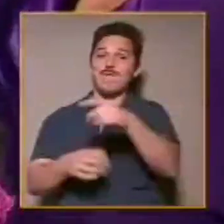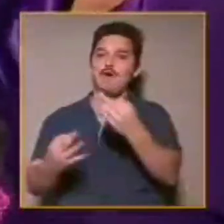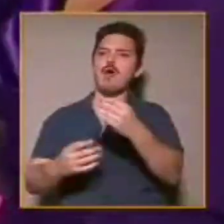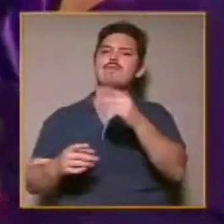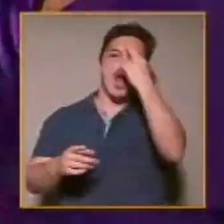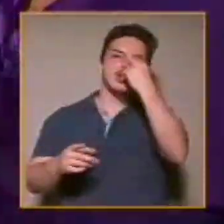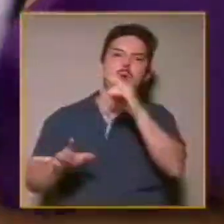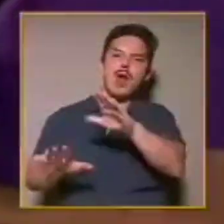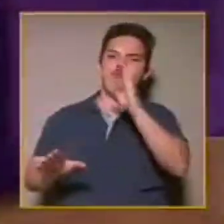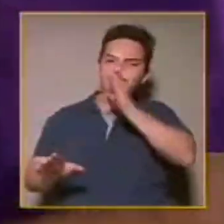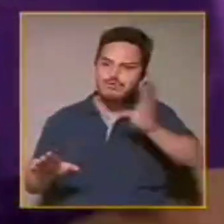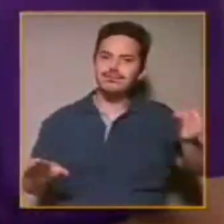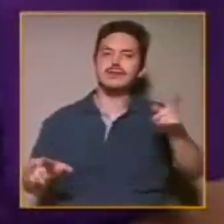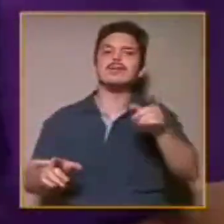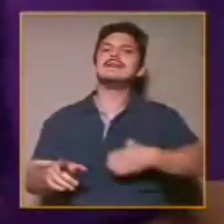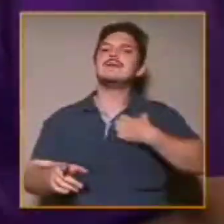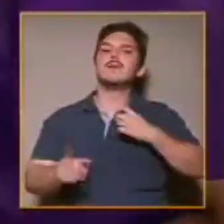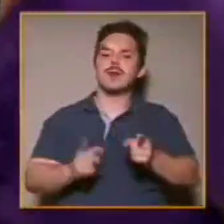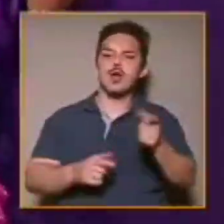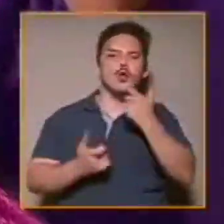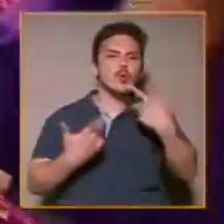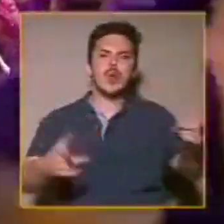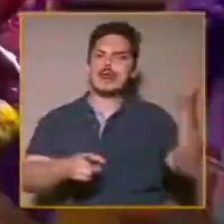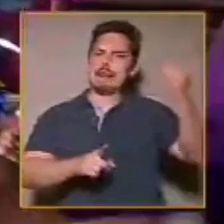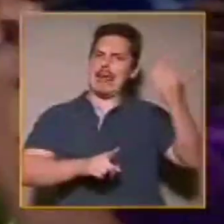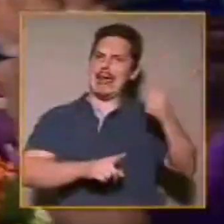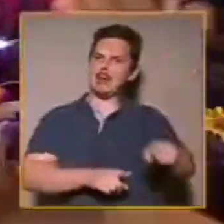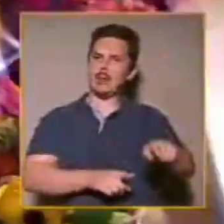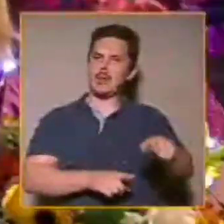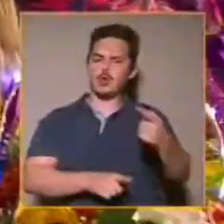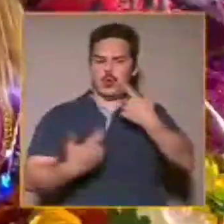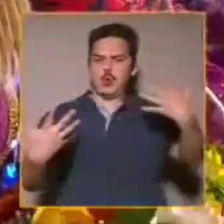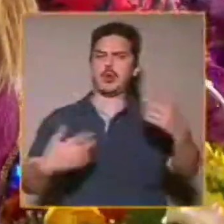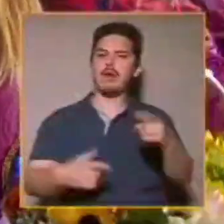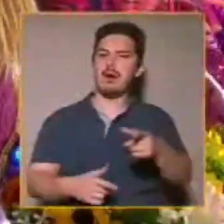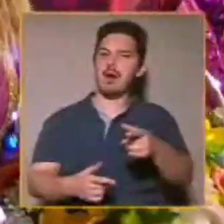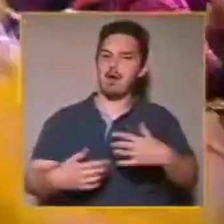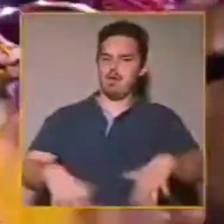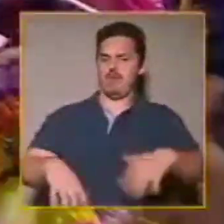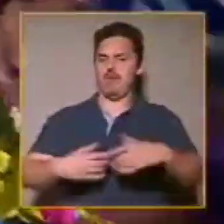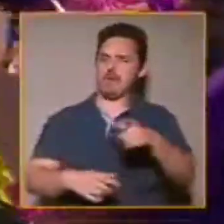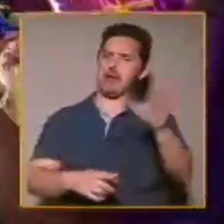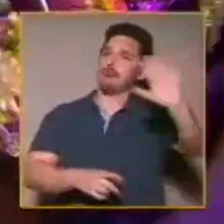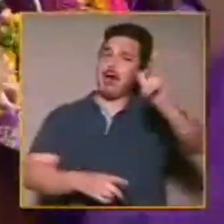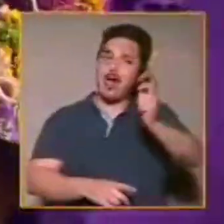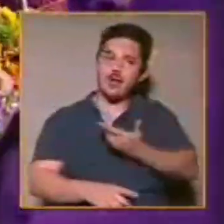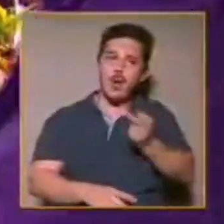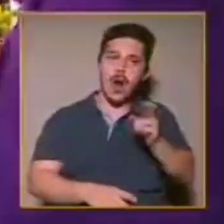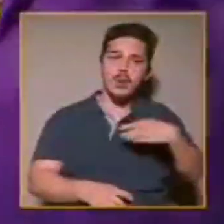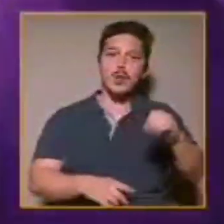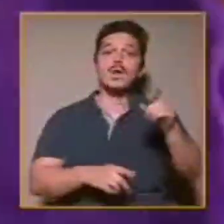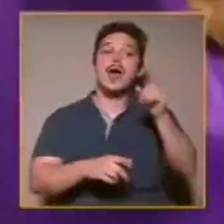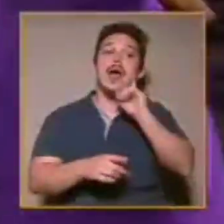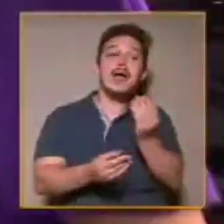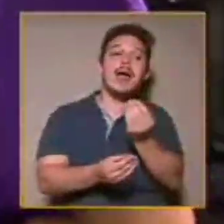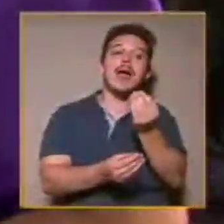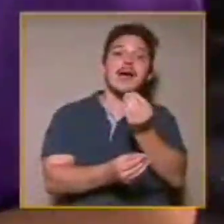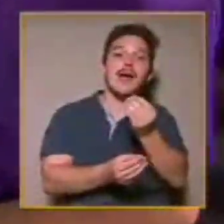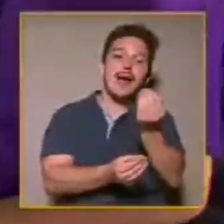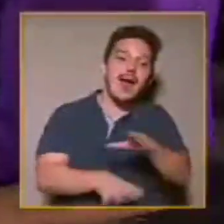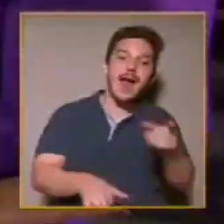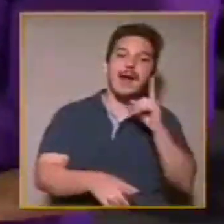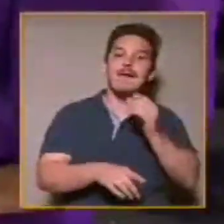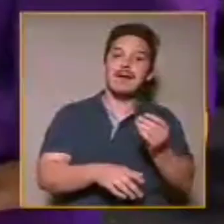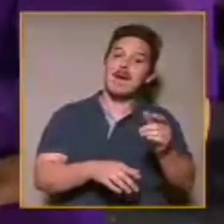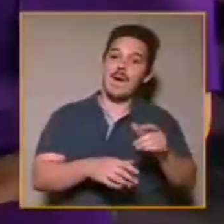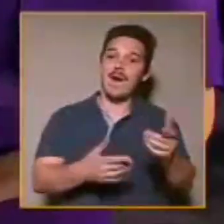Tivemos, sim. Não. E o que é que se... Ela é tudo a que tem direito. Está bem, está. Tchau, Eduardo, toma conta das meninas, vou para os ensaios. É